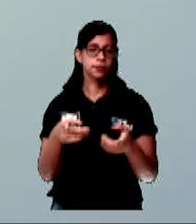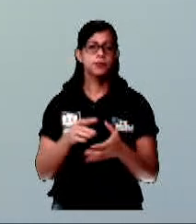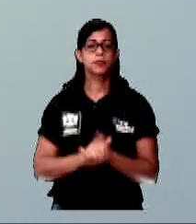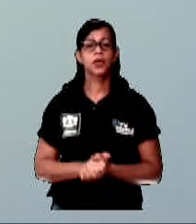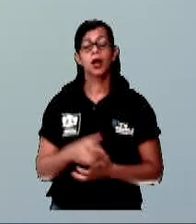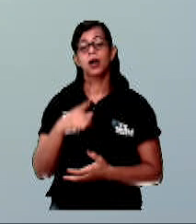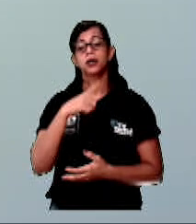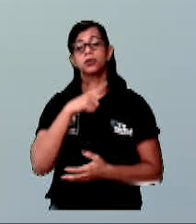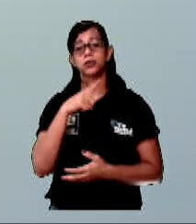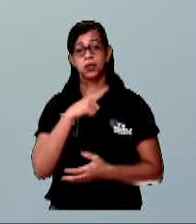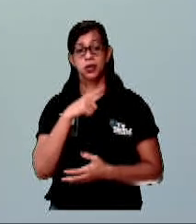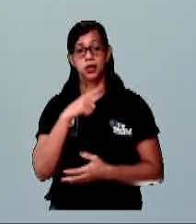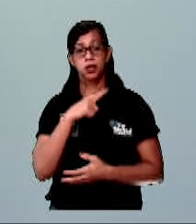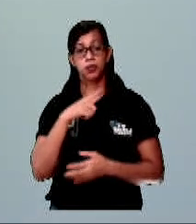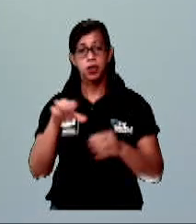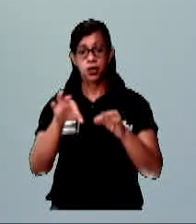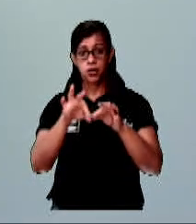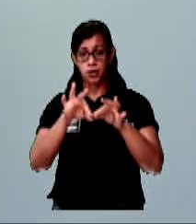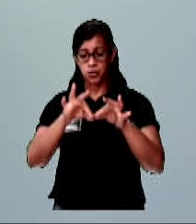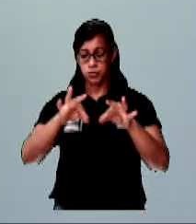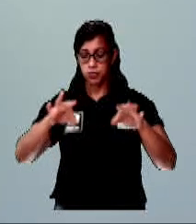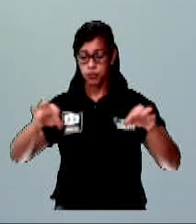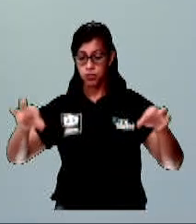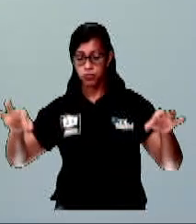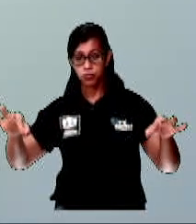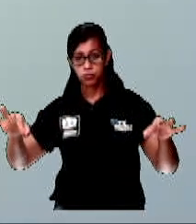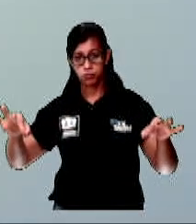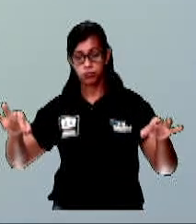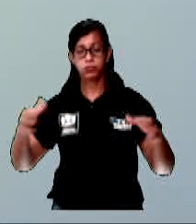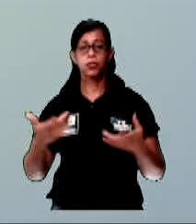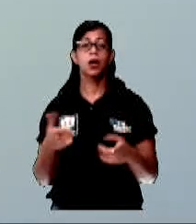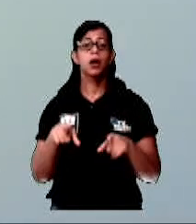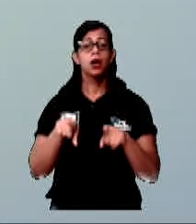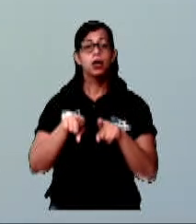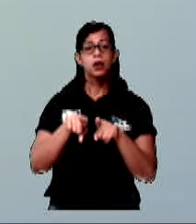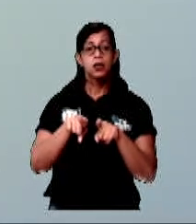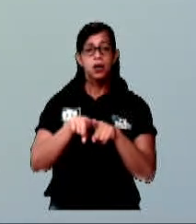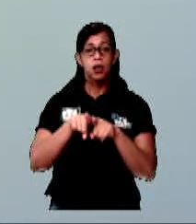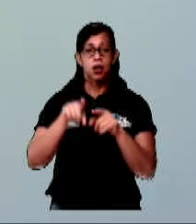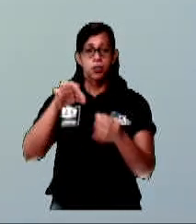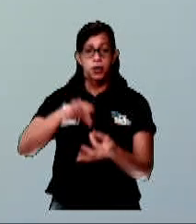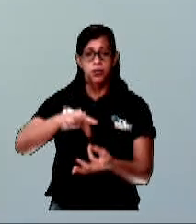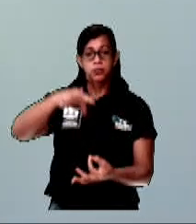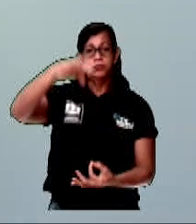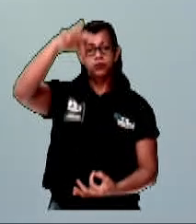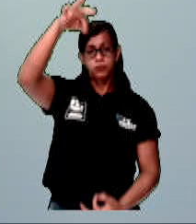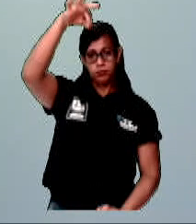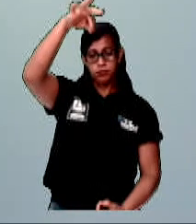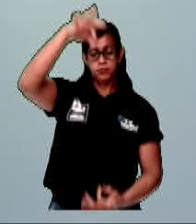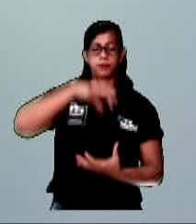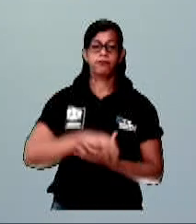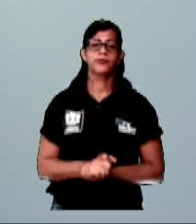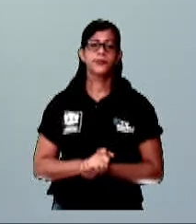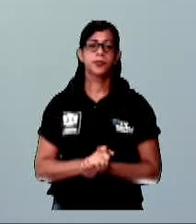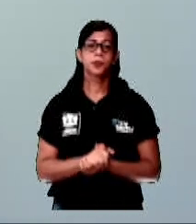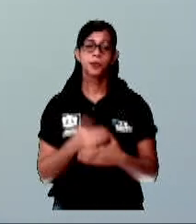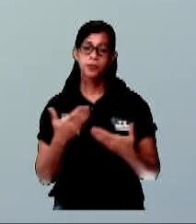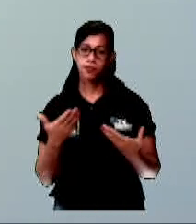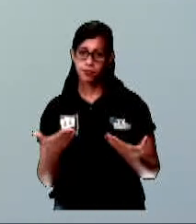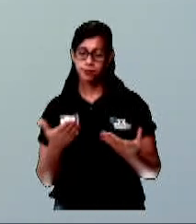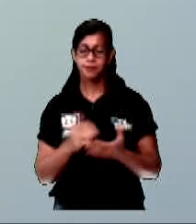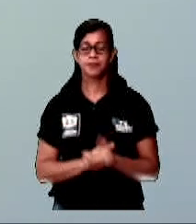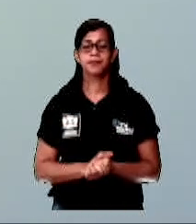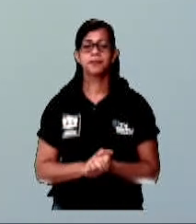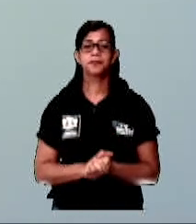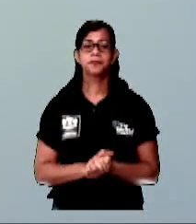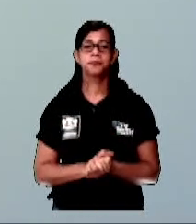ó, a linha do Equador é a horizontal e o meridiano de Greenwich é a vertical, certo? Cuidado com essa